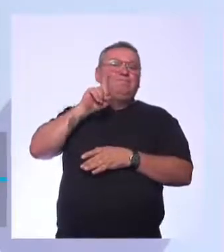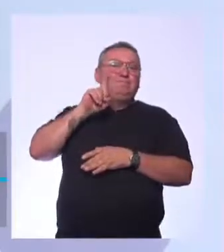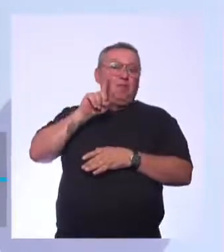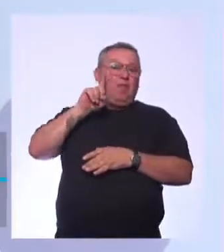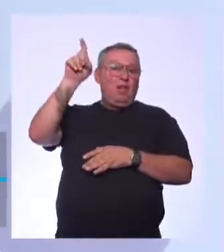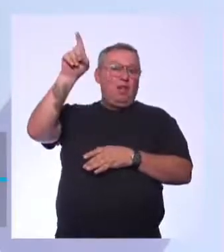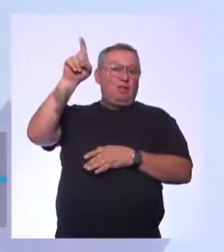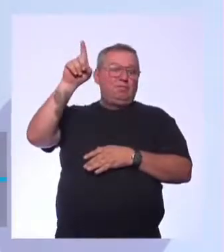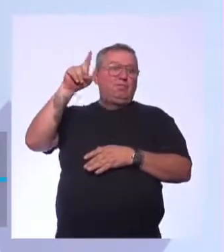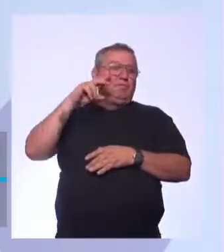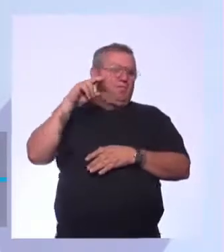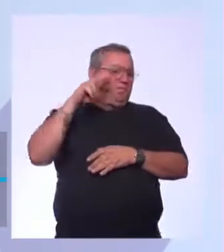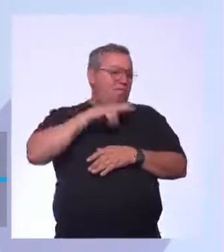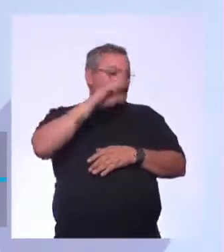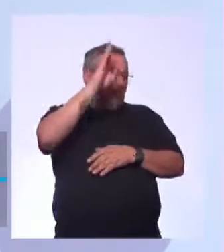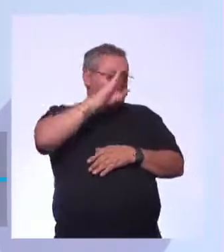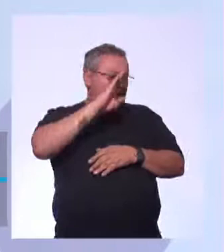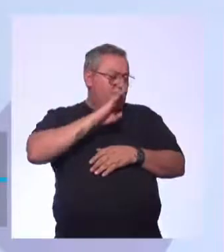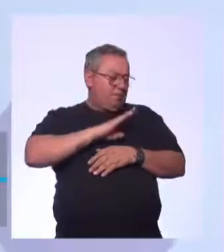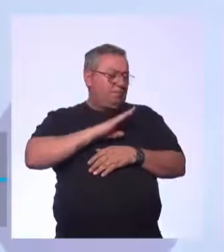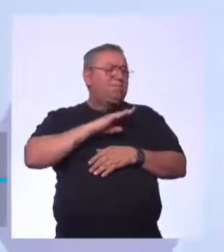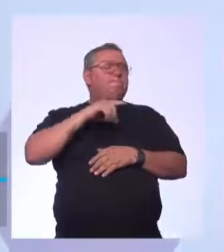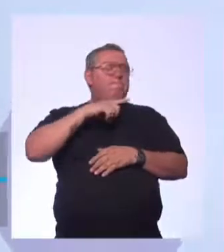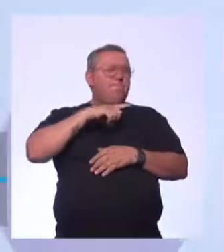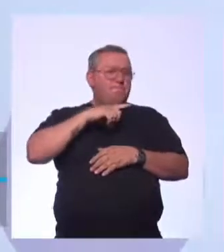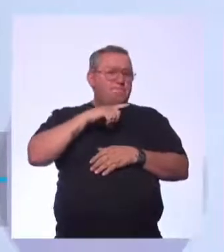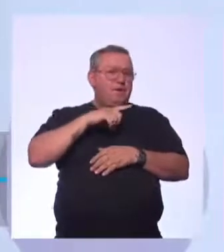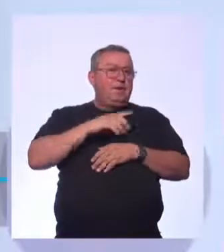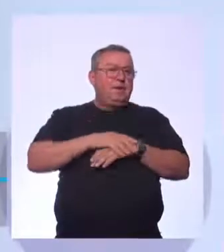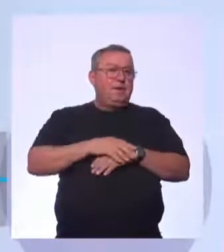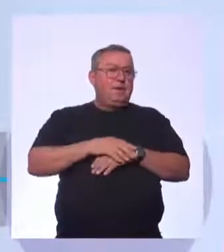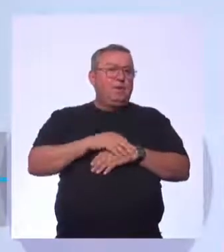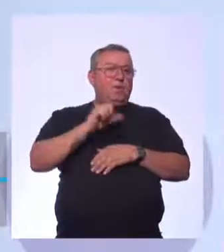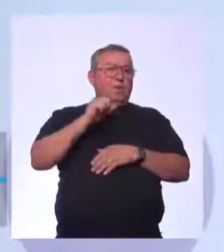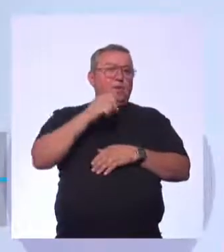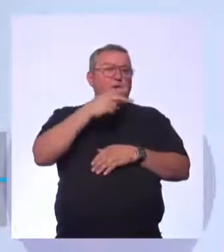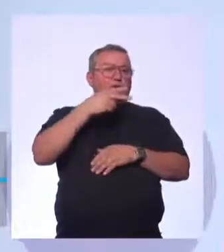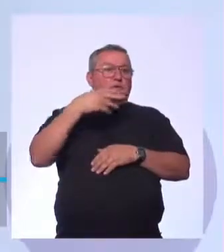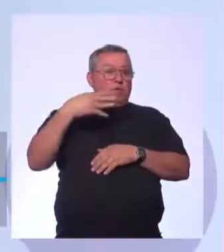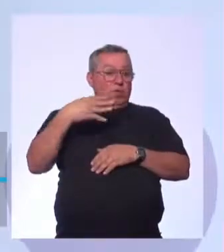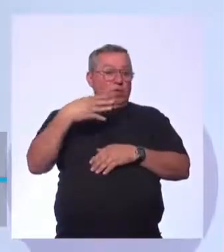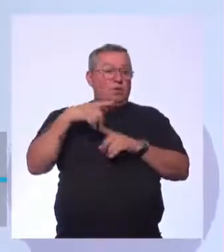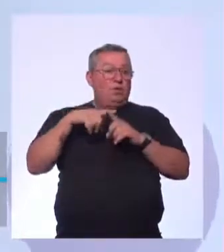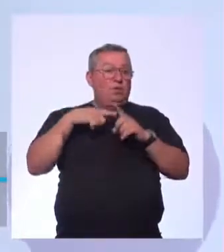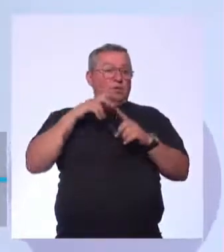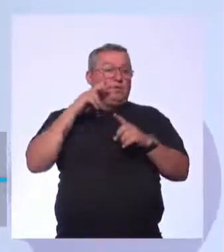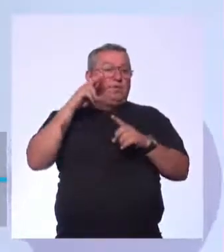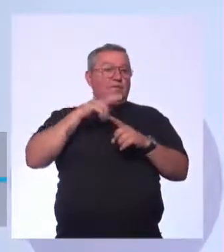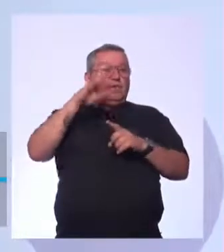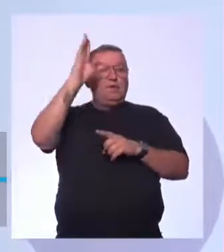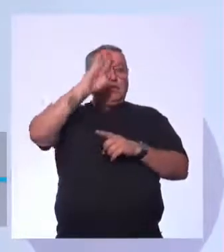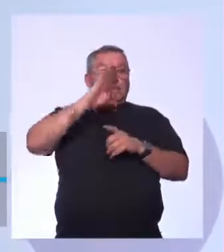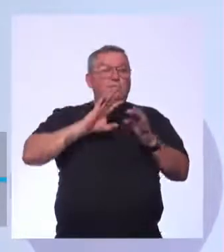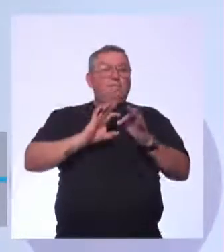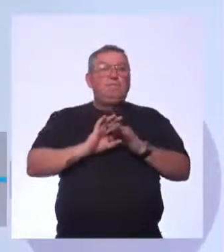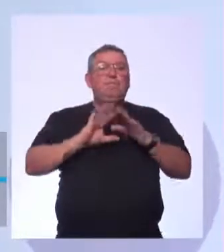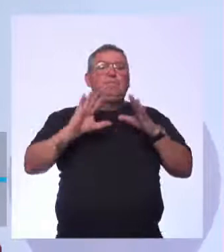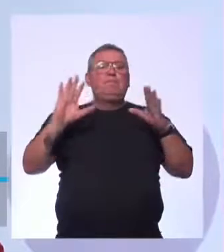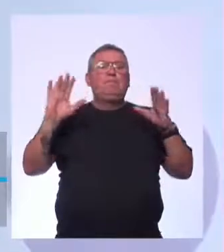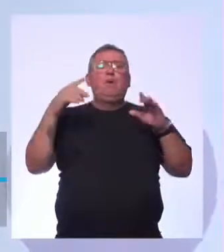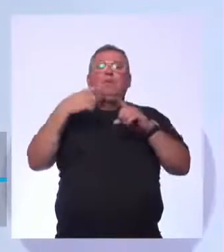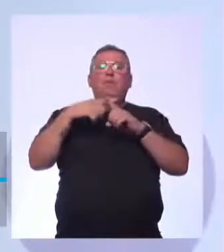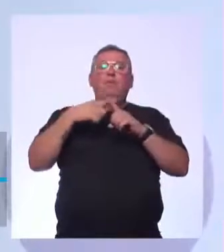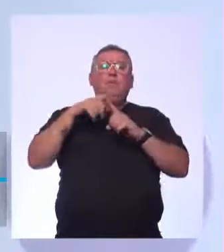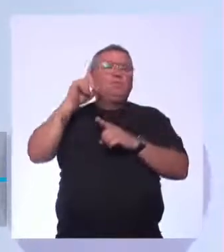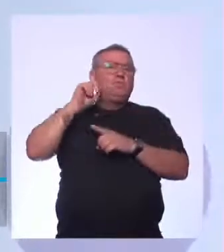ele reconhece, teve a doutrina Monroe em 1824, então ele reconhece que o Brasil é independente. Mas por que que os